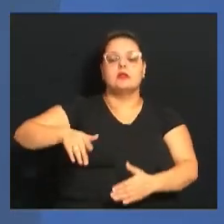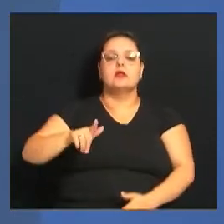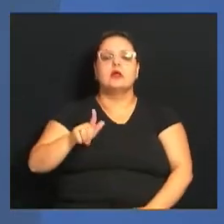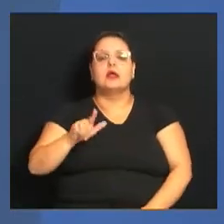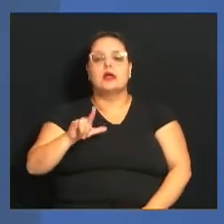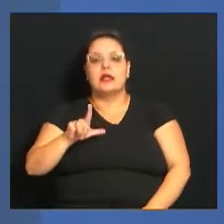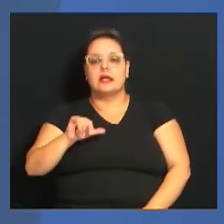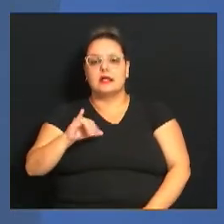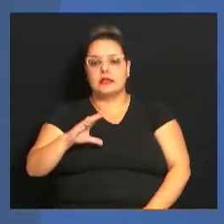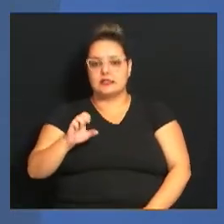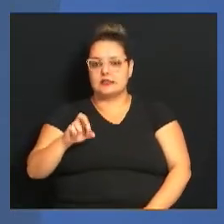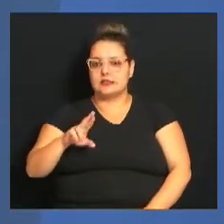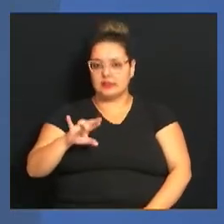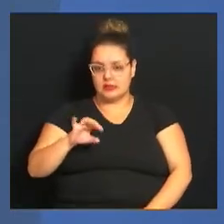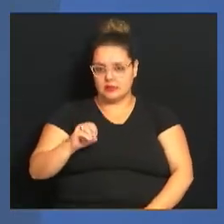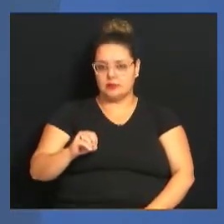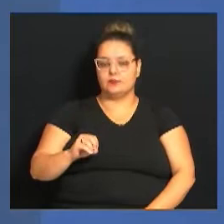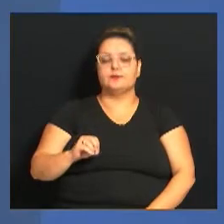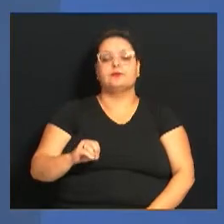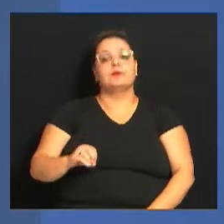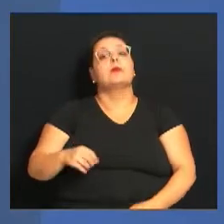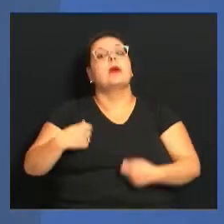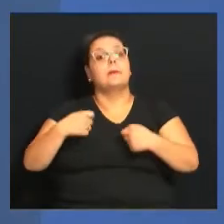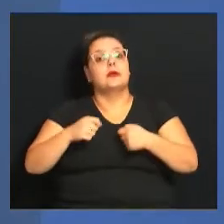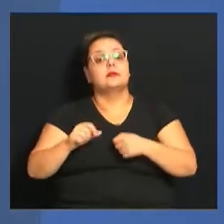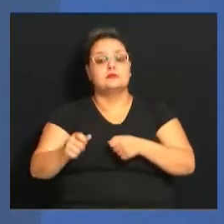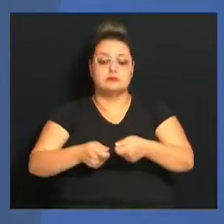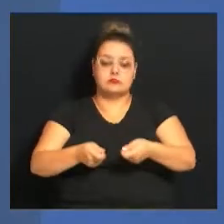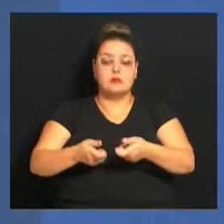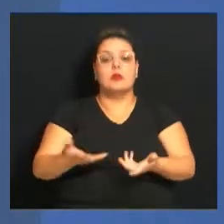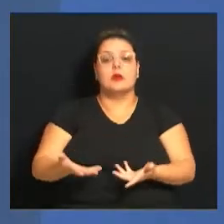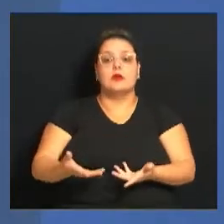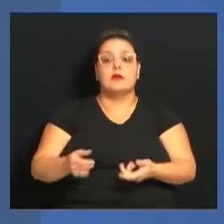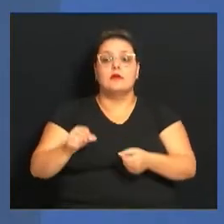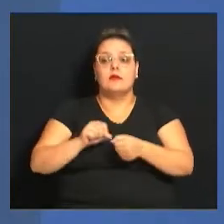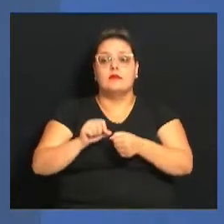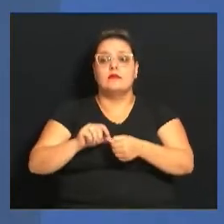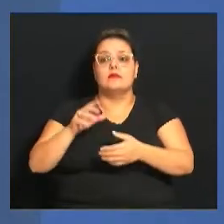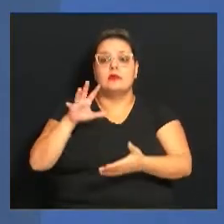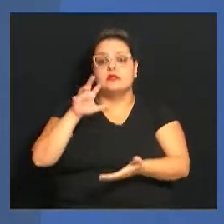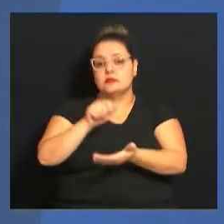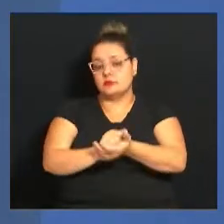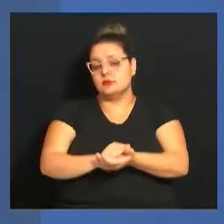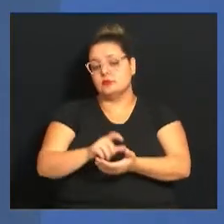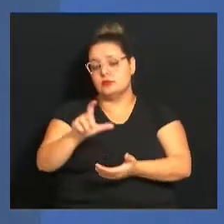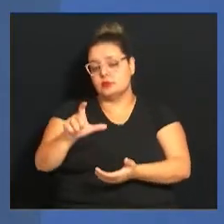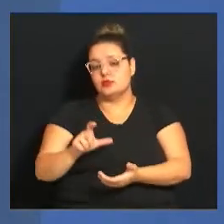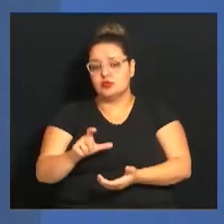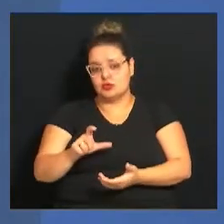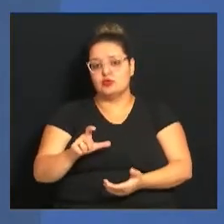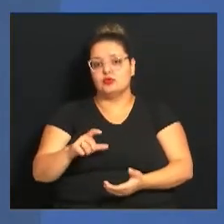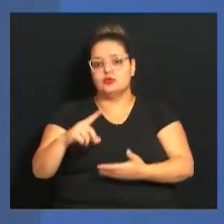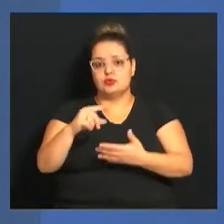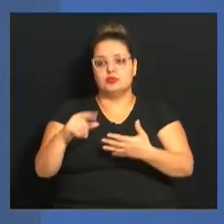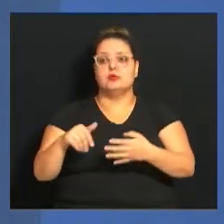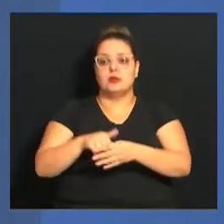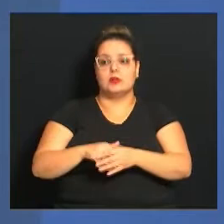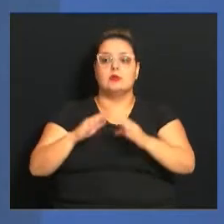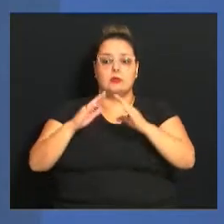de alguma forma, regularizar ou então fazer o alistamento eleitoral, esse é o local para você que mora em